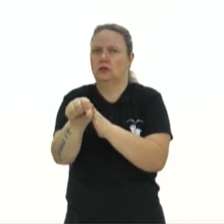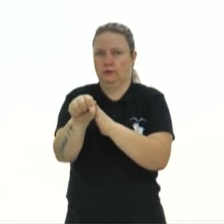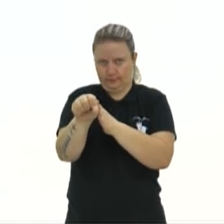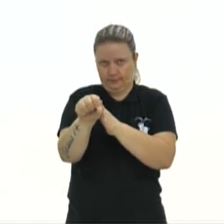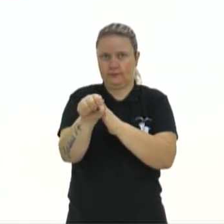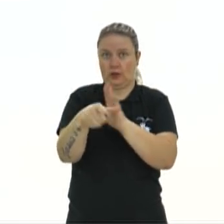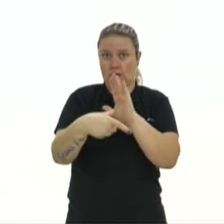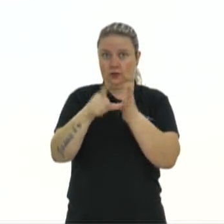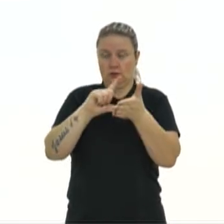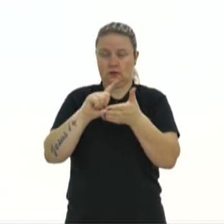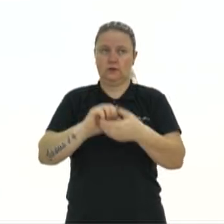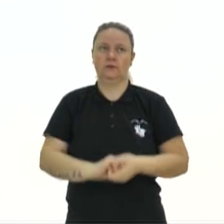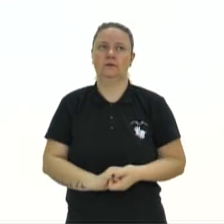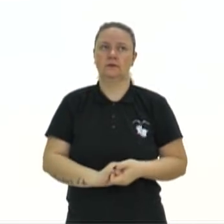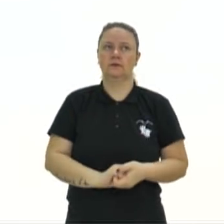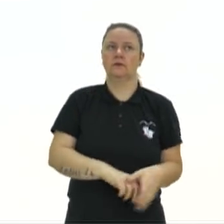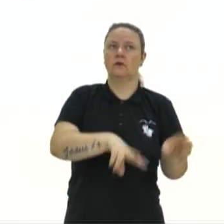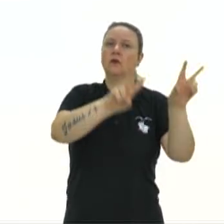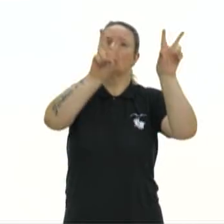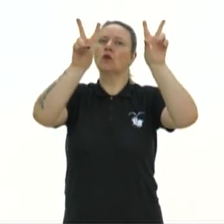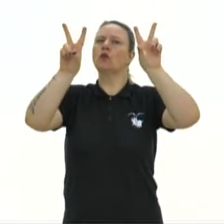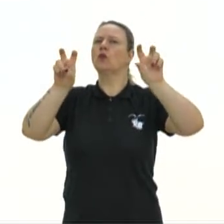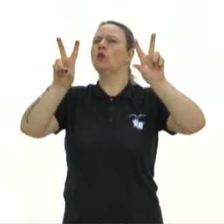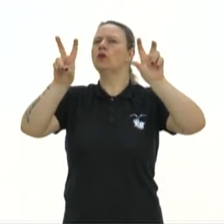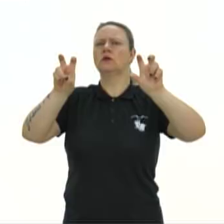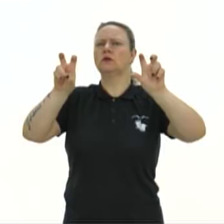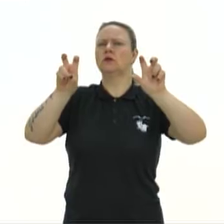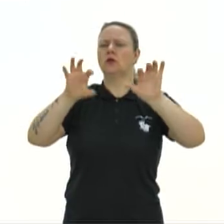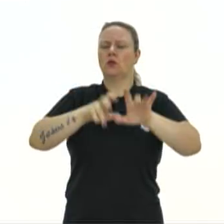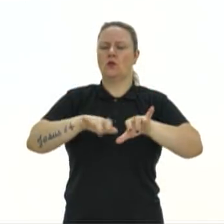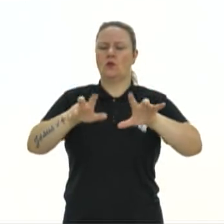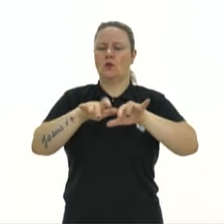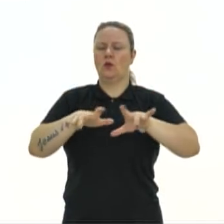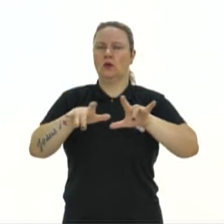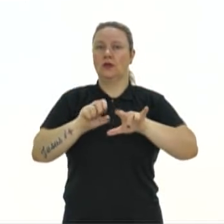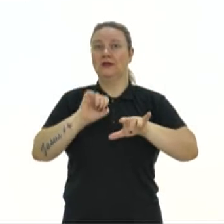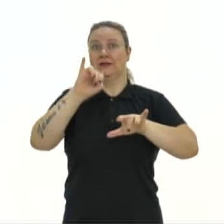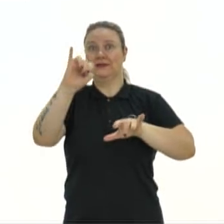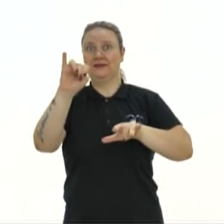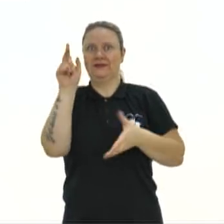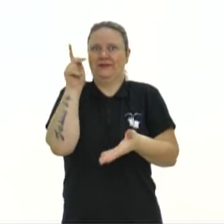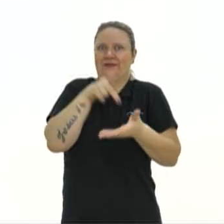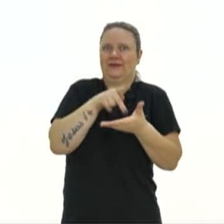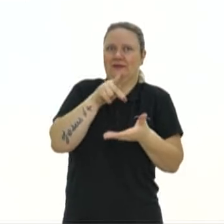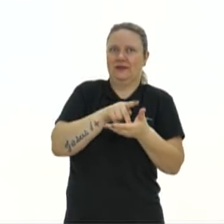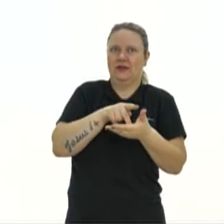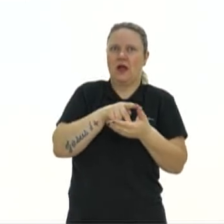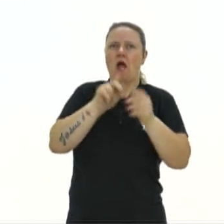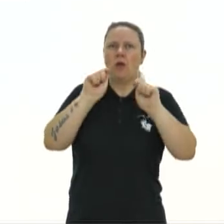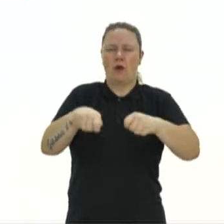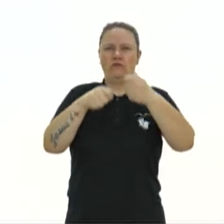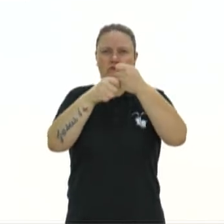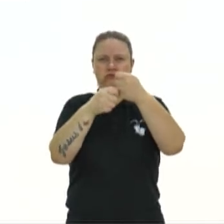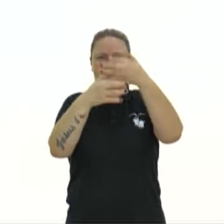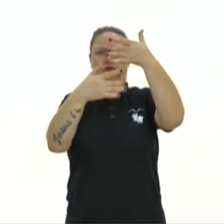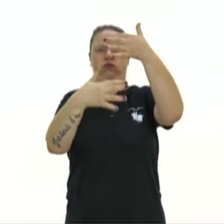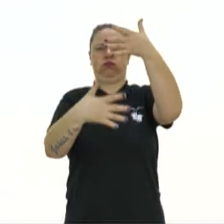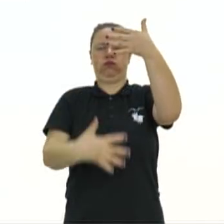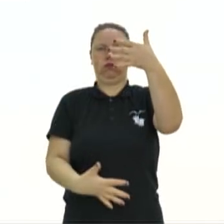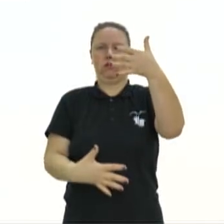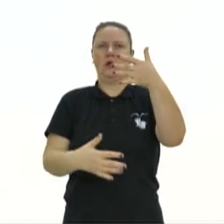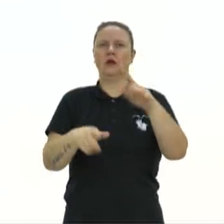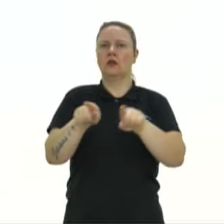Digite o título em um buscador. Se for verdadeira, é provável que outros veículos de imprensa